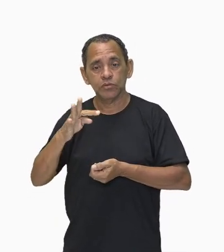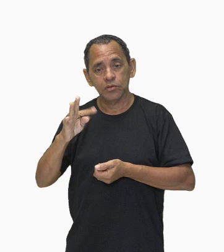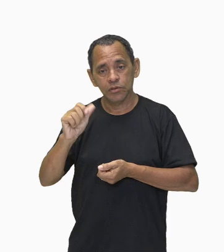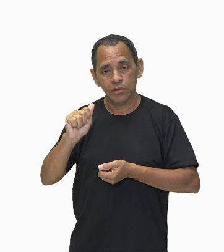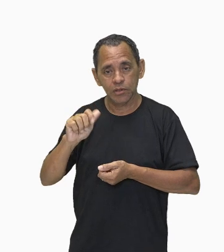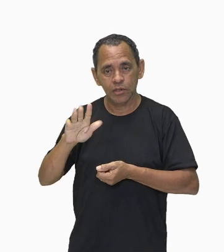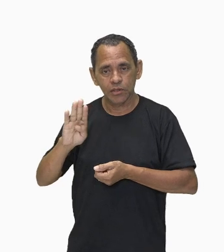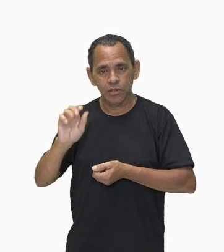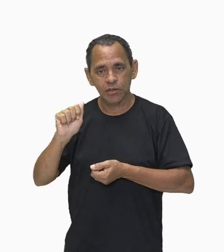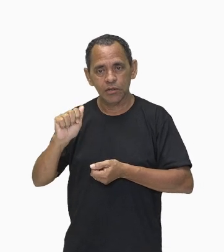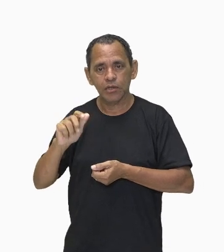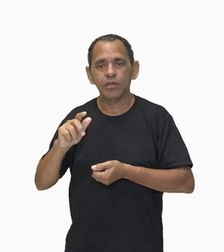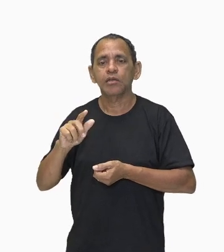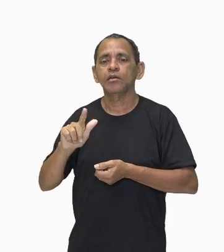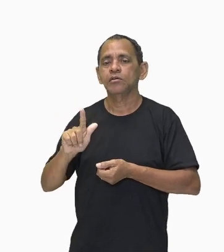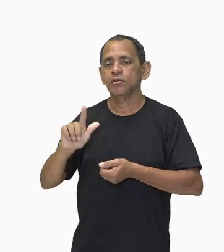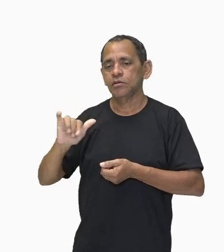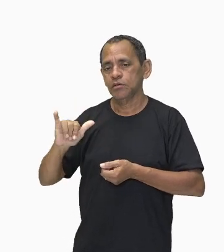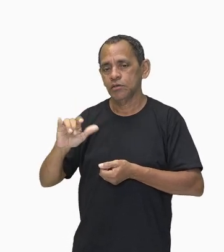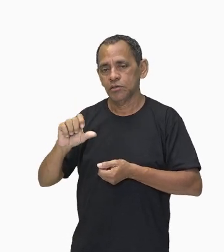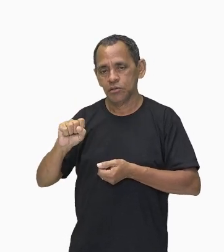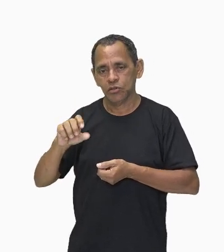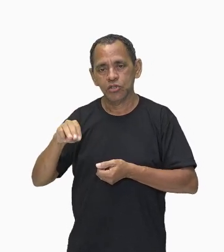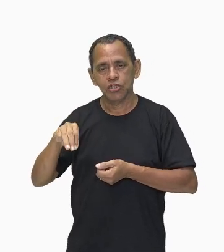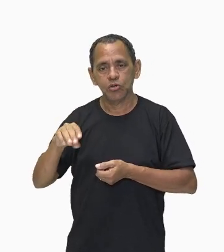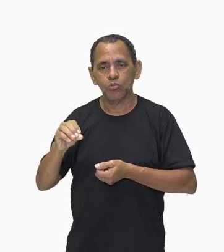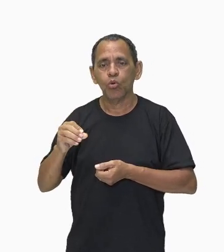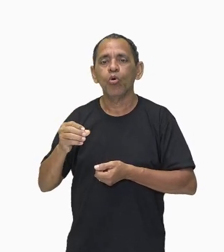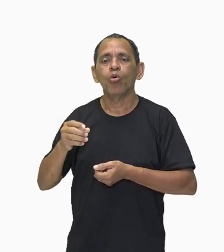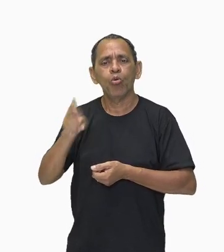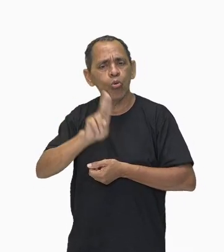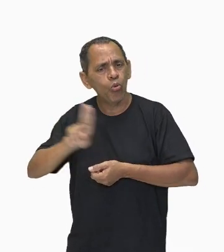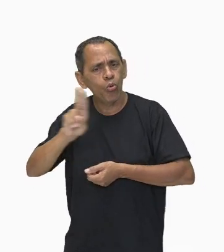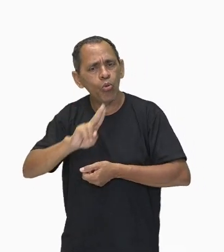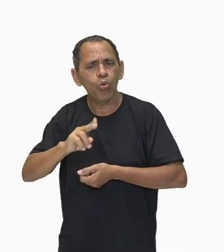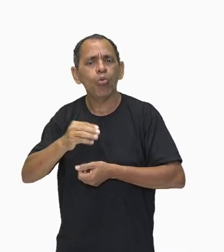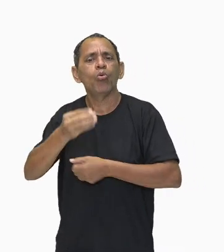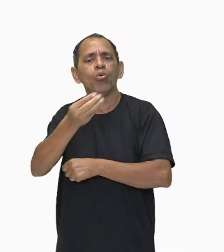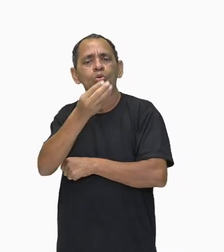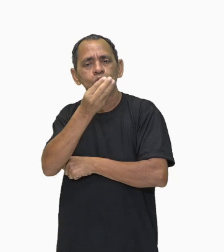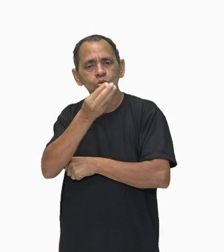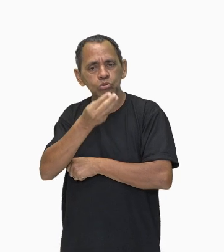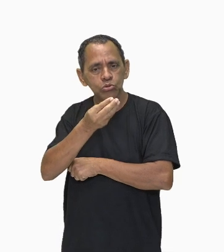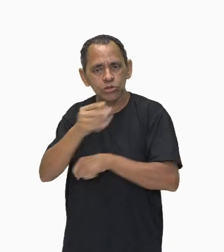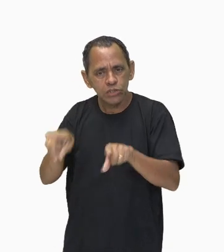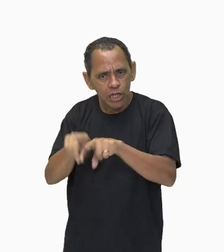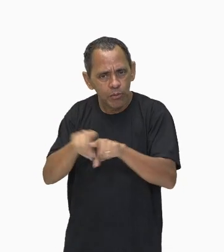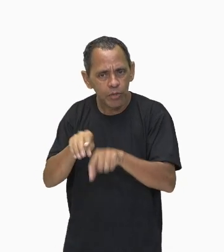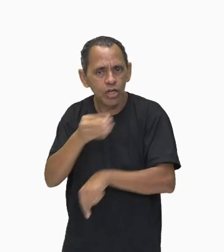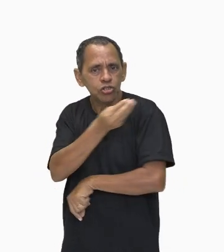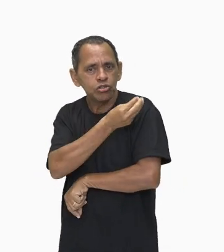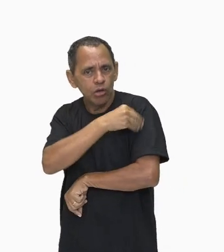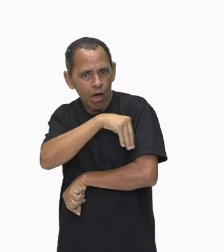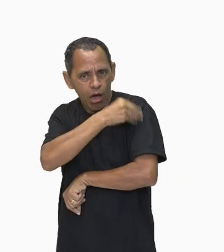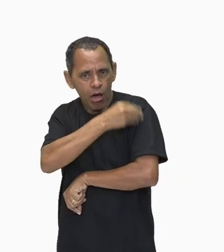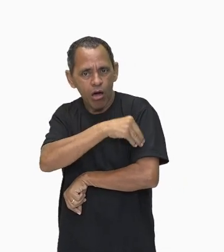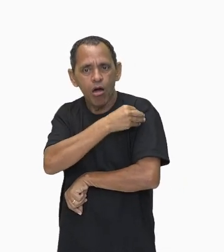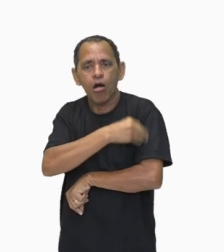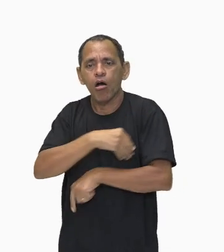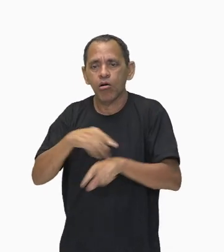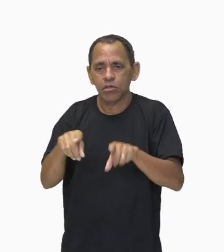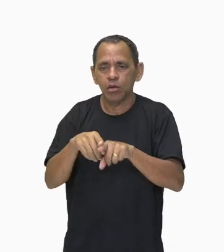consumo excessivo de álcool são causas para que aconteça essa